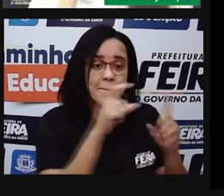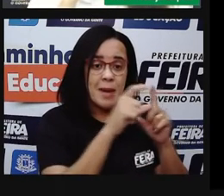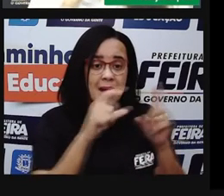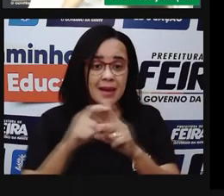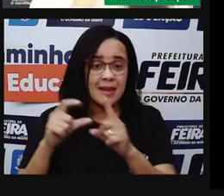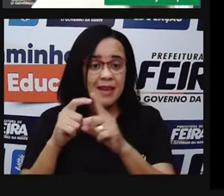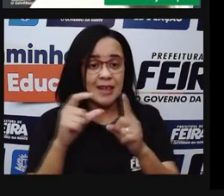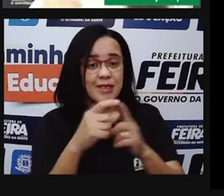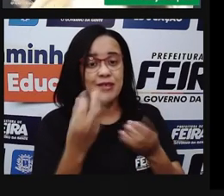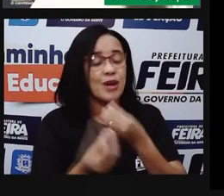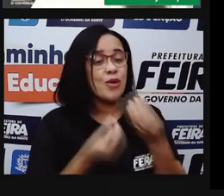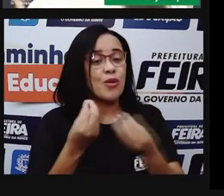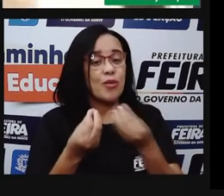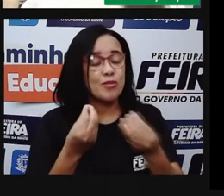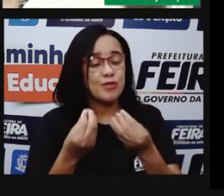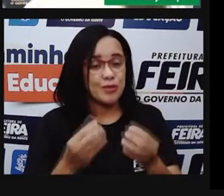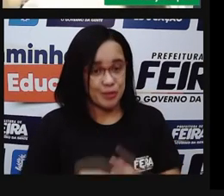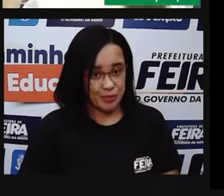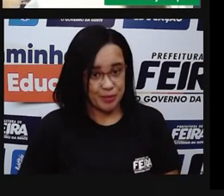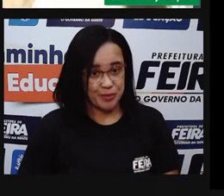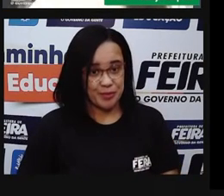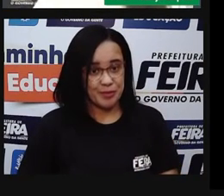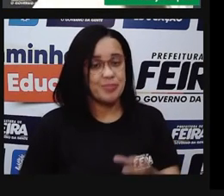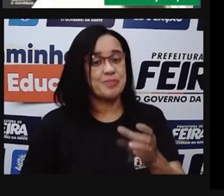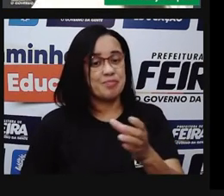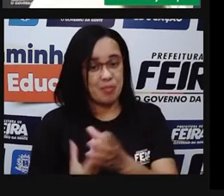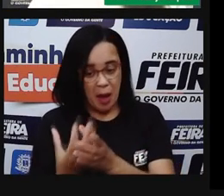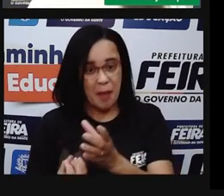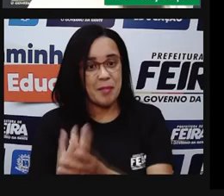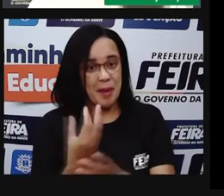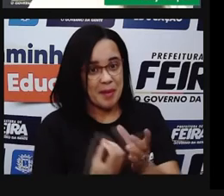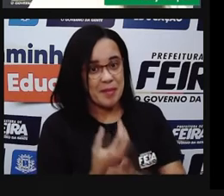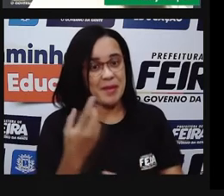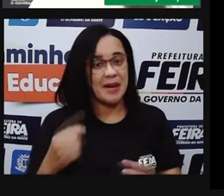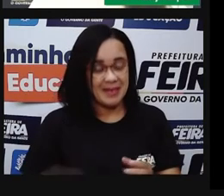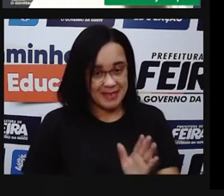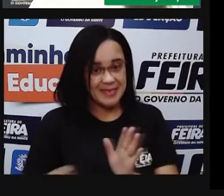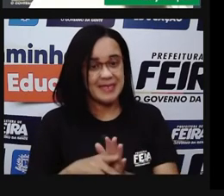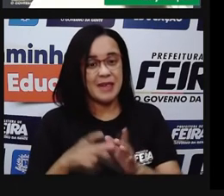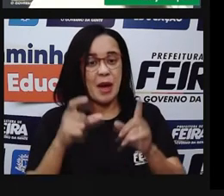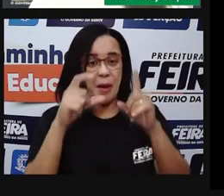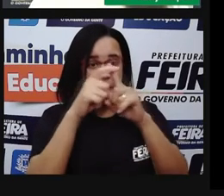hábil. Tá mostrando, né, a sua origem nessas palavras.